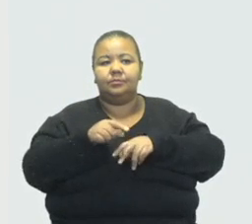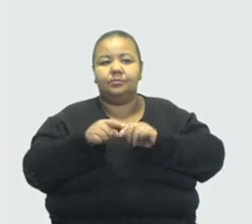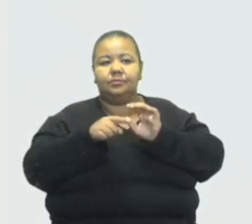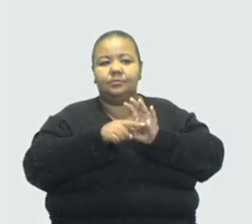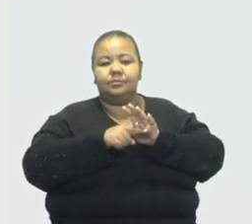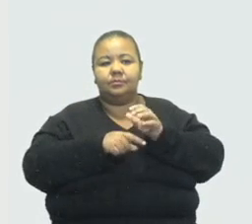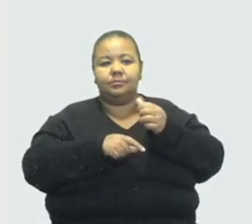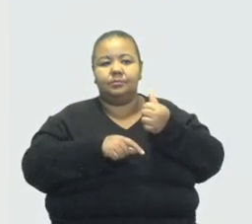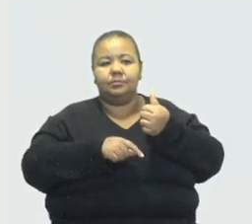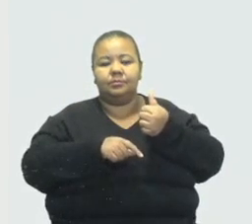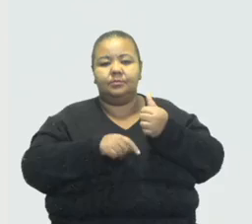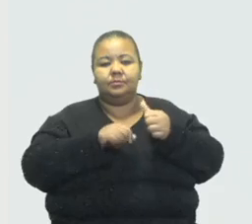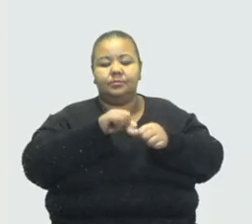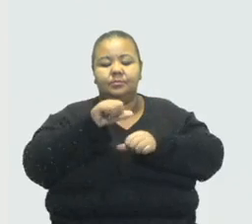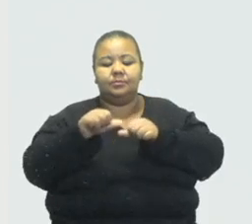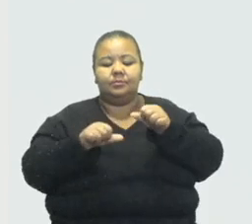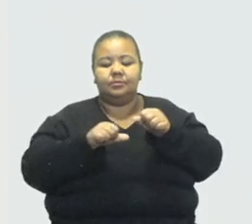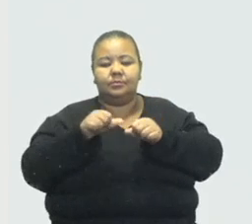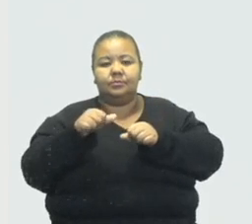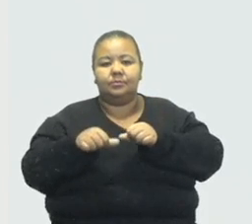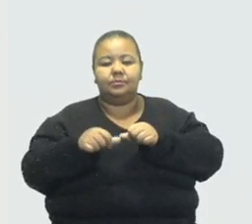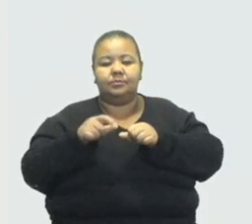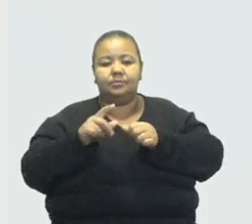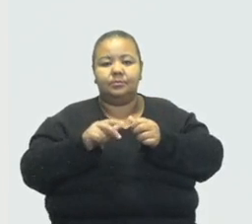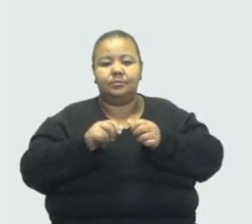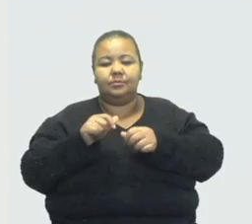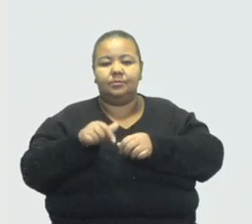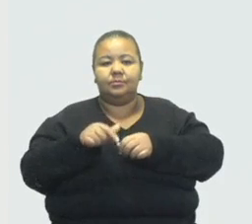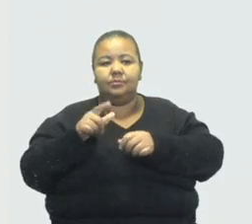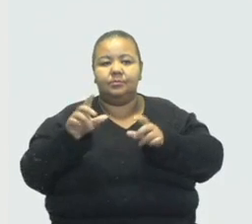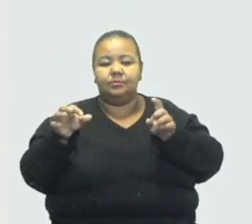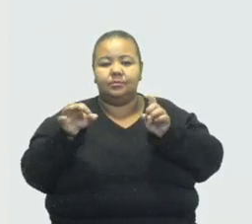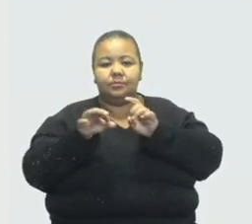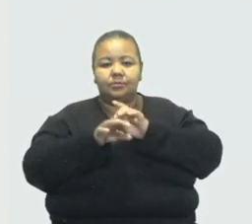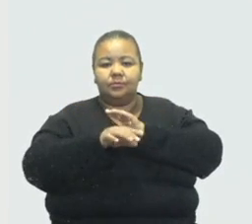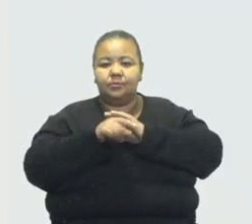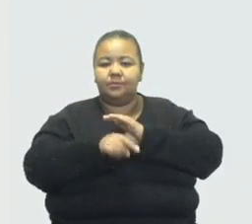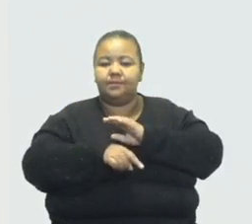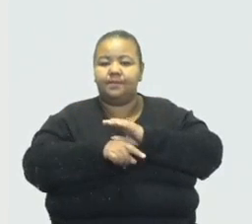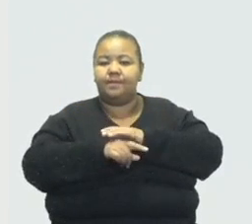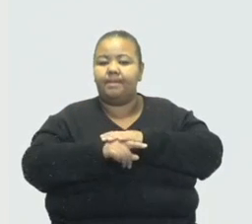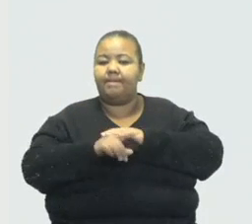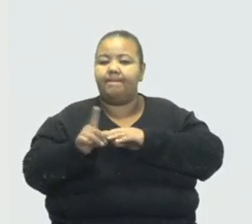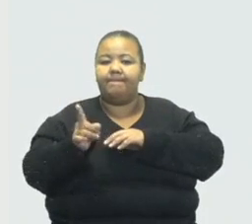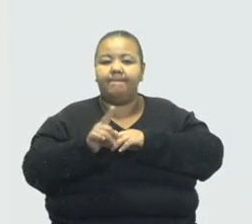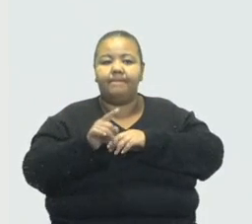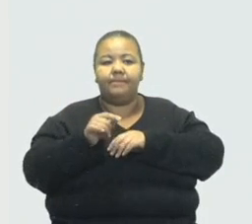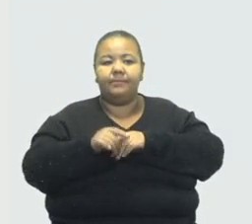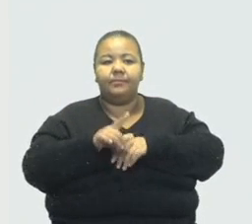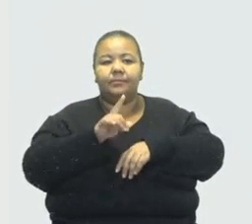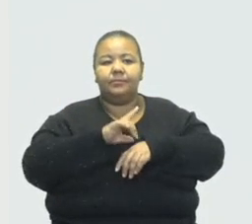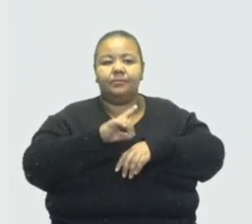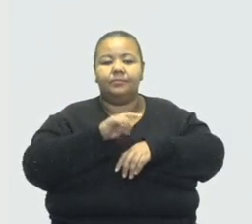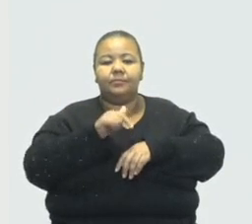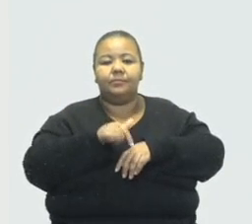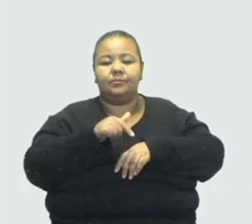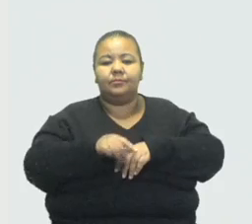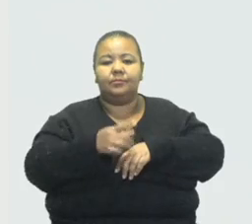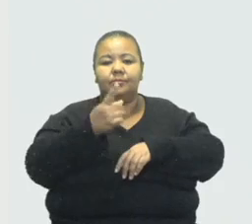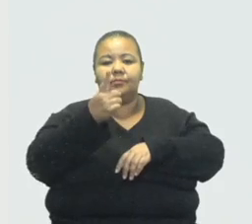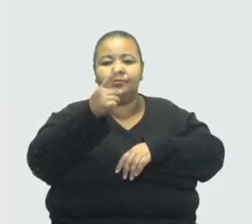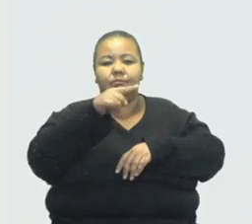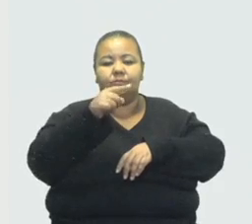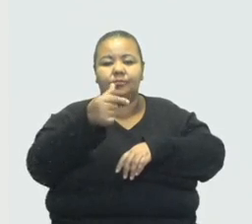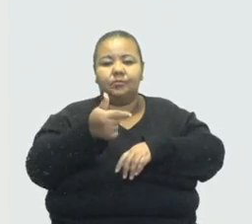menos 11. E aqui eu troquei o elemento que estava na posição. Mas acabou aí, professora? Não tem aqui 1 sobre